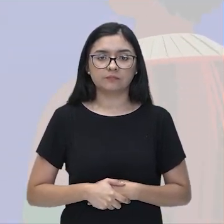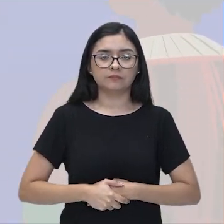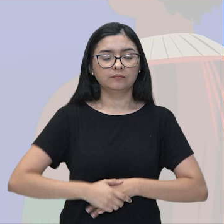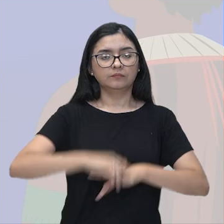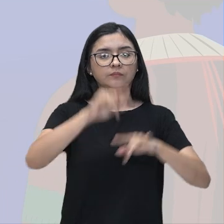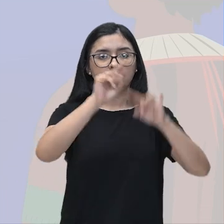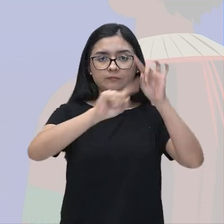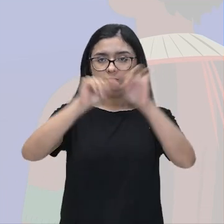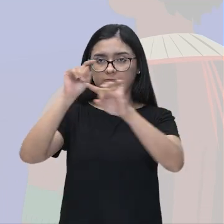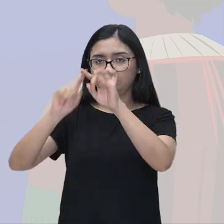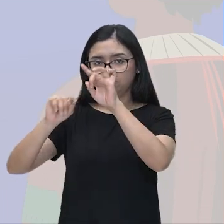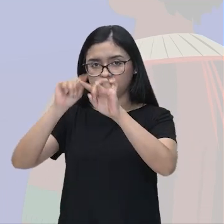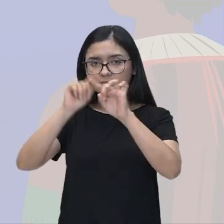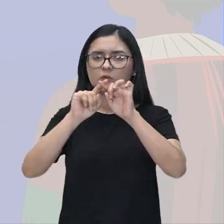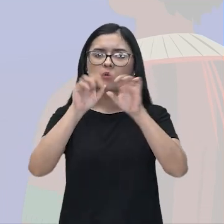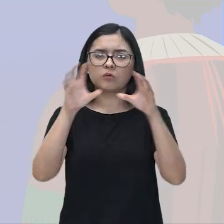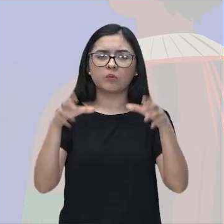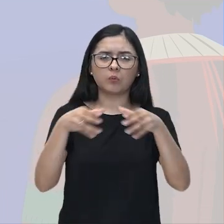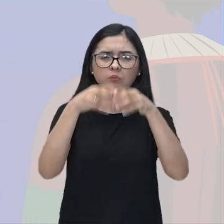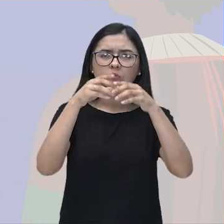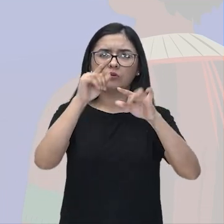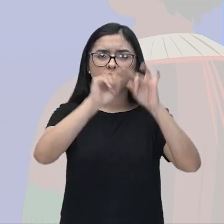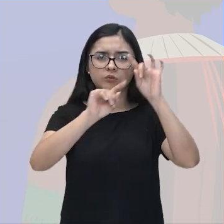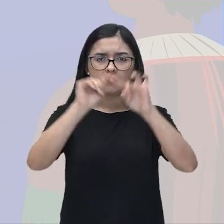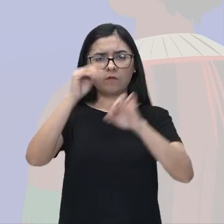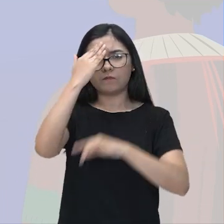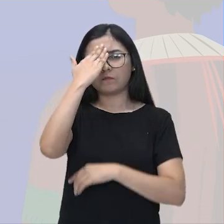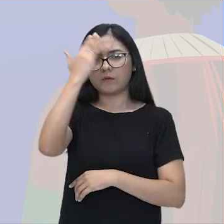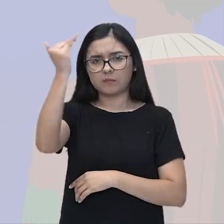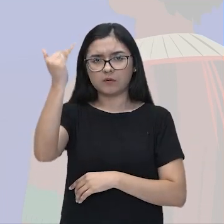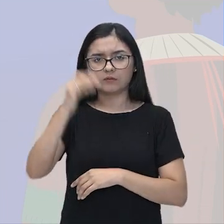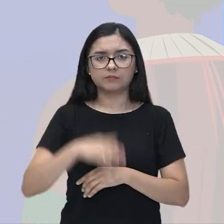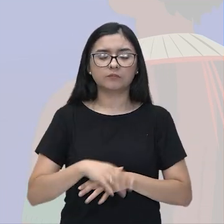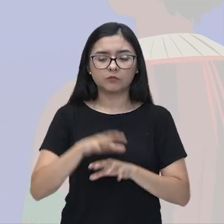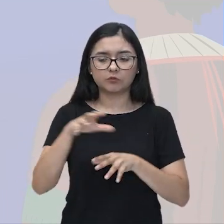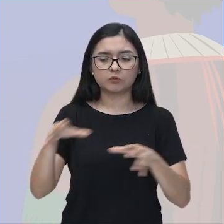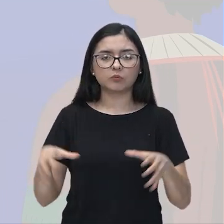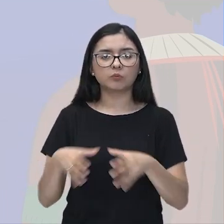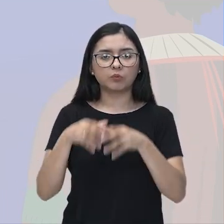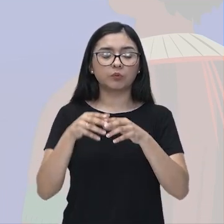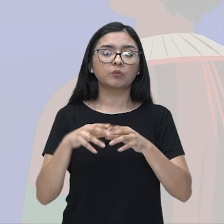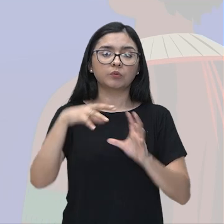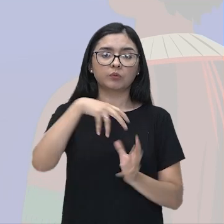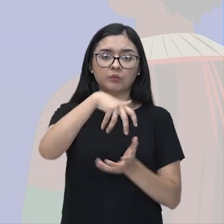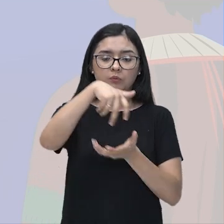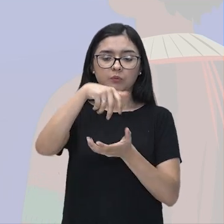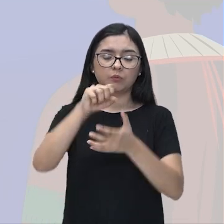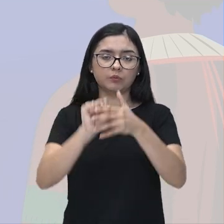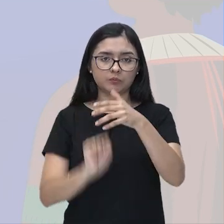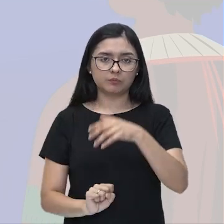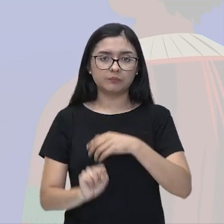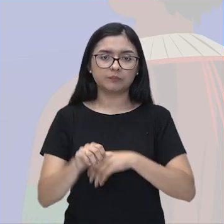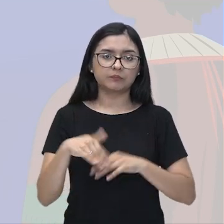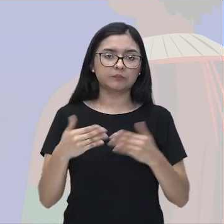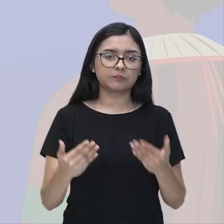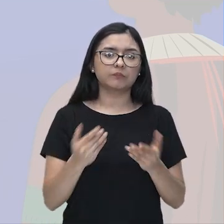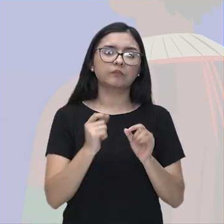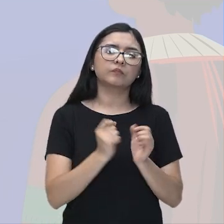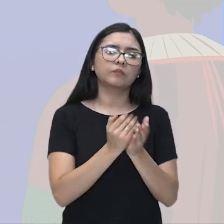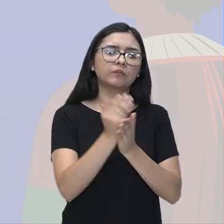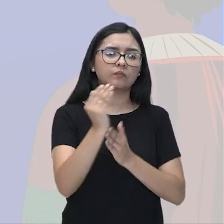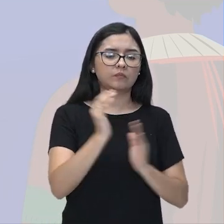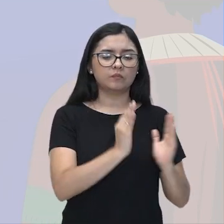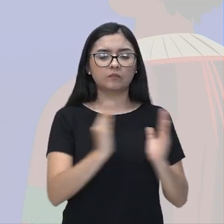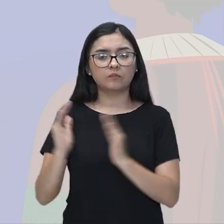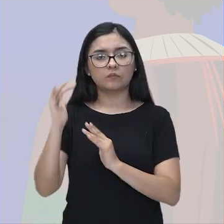Cruzeiro do Sul é uma das constelações mais conhecidas das populações do Hemisfério Sul. O início de cada